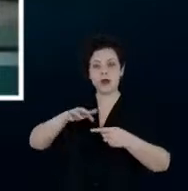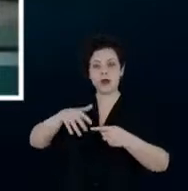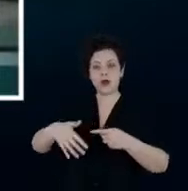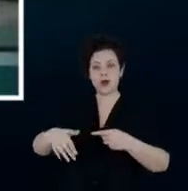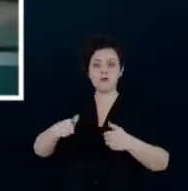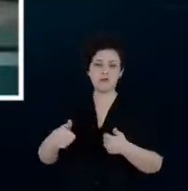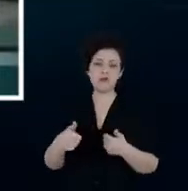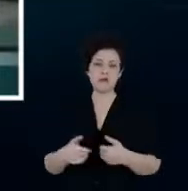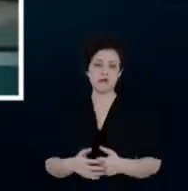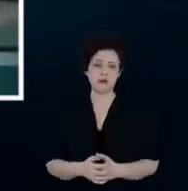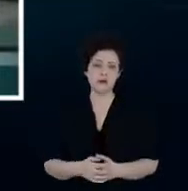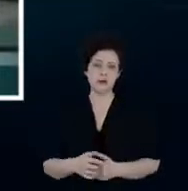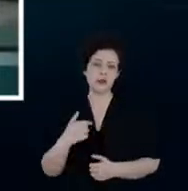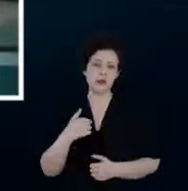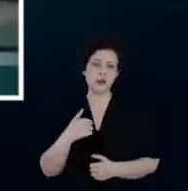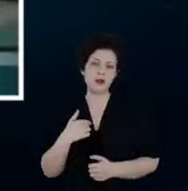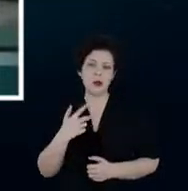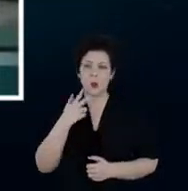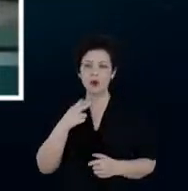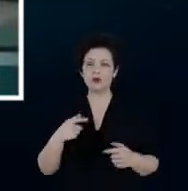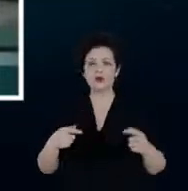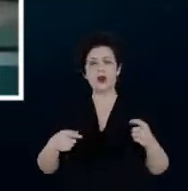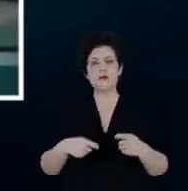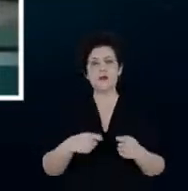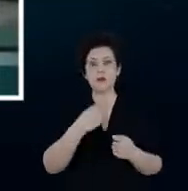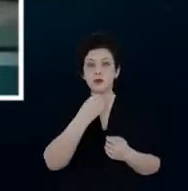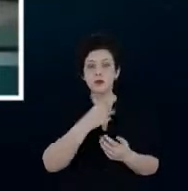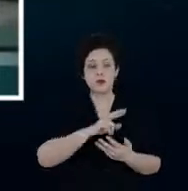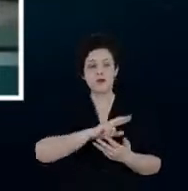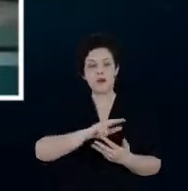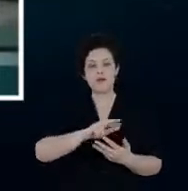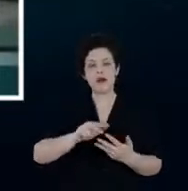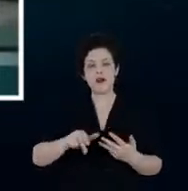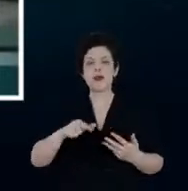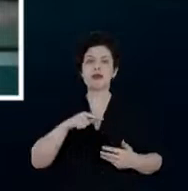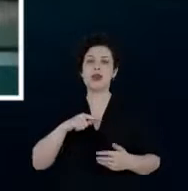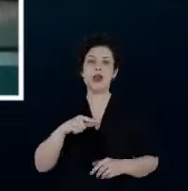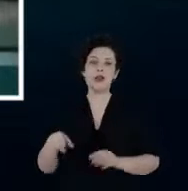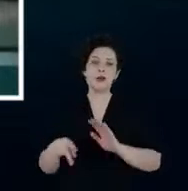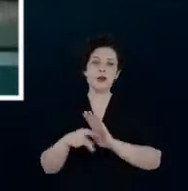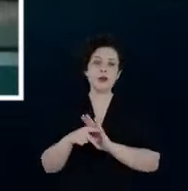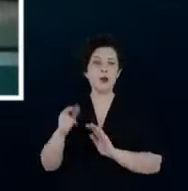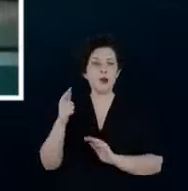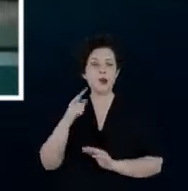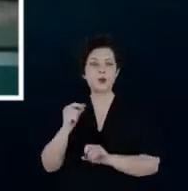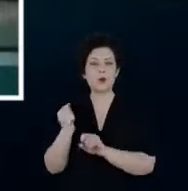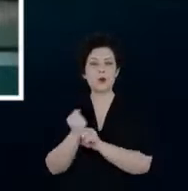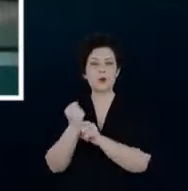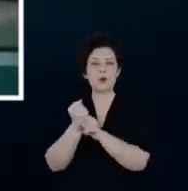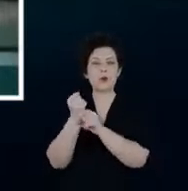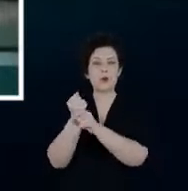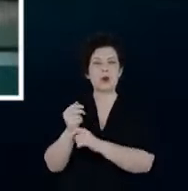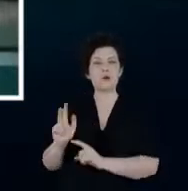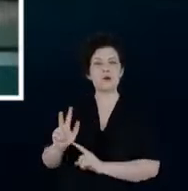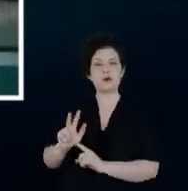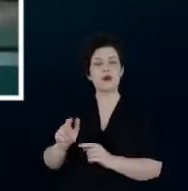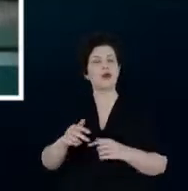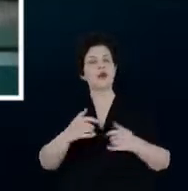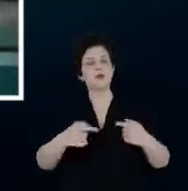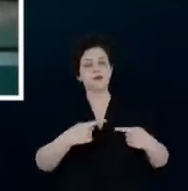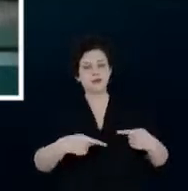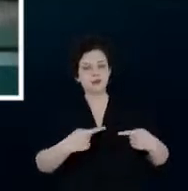que tem uma condição muito boa e favorável para construir as usinas